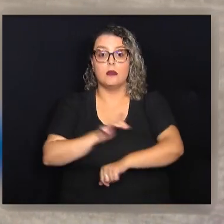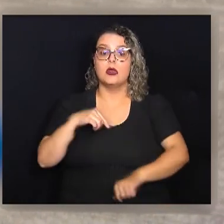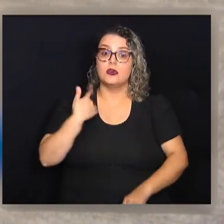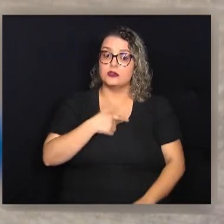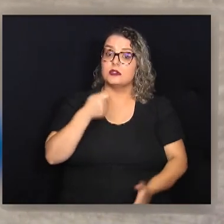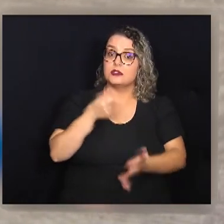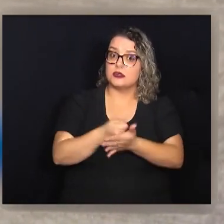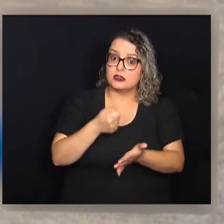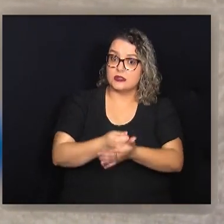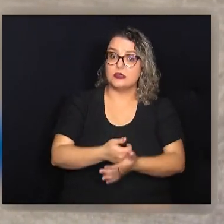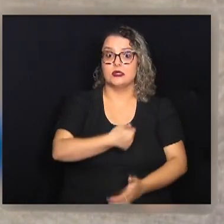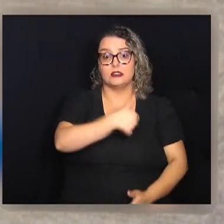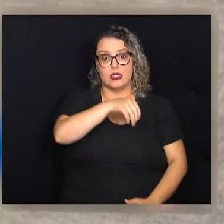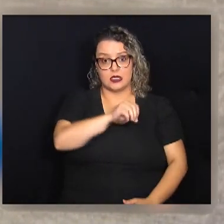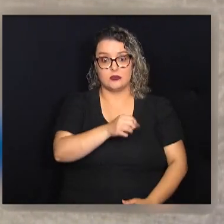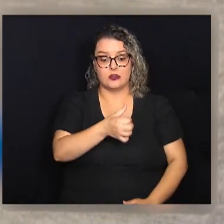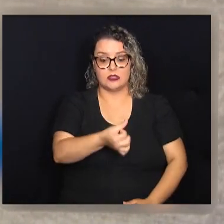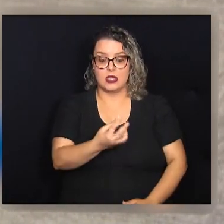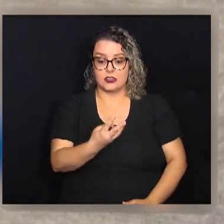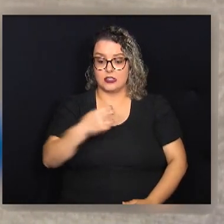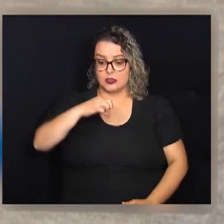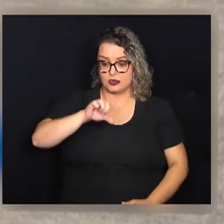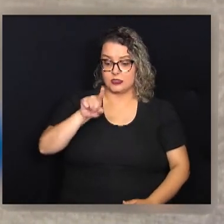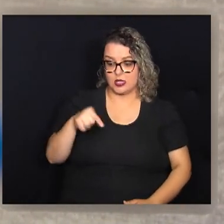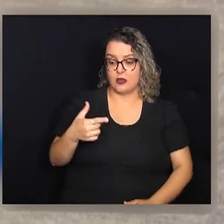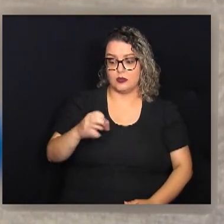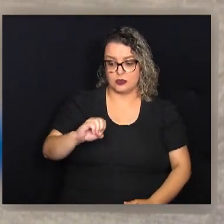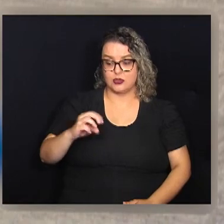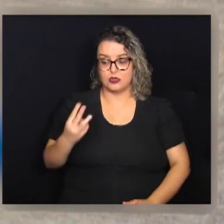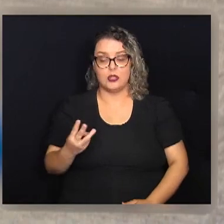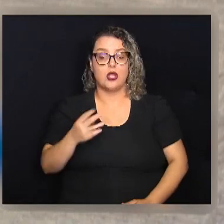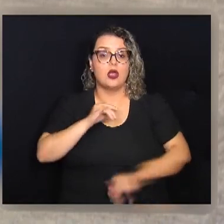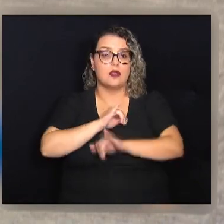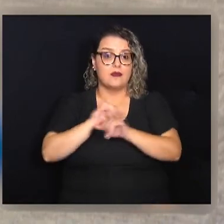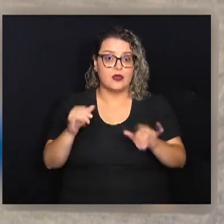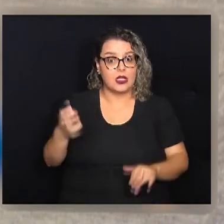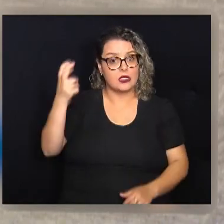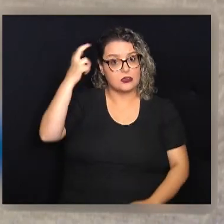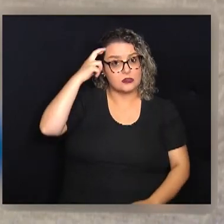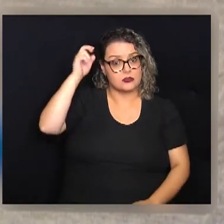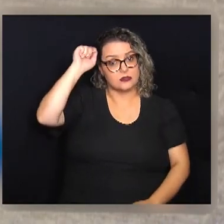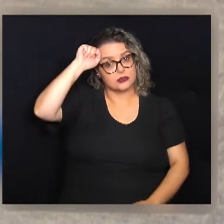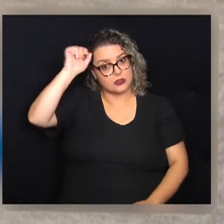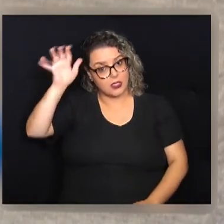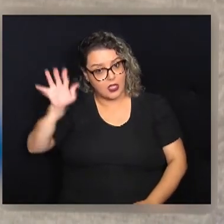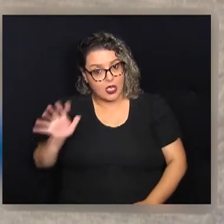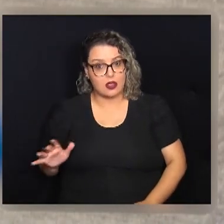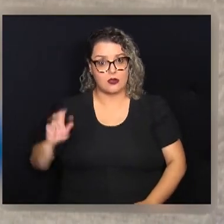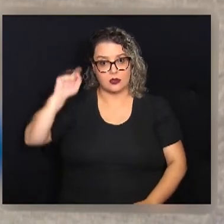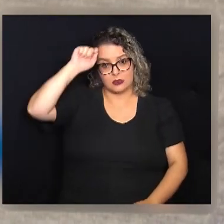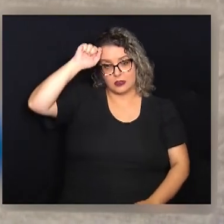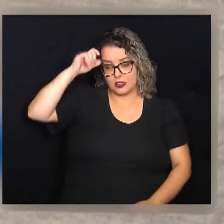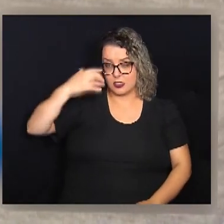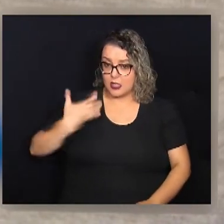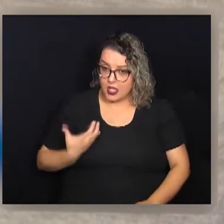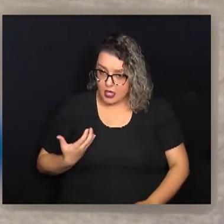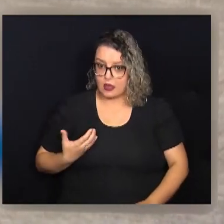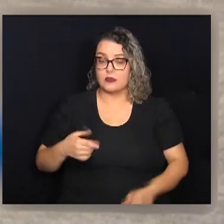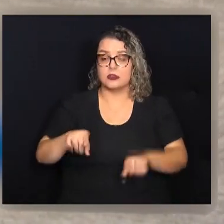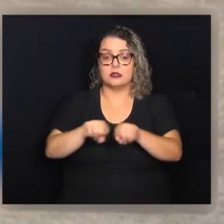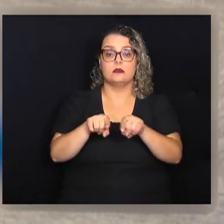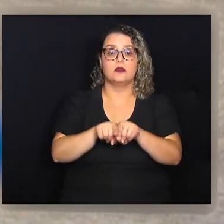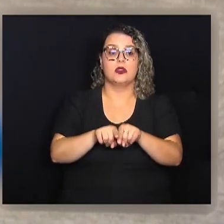Lei 10.639, que é a lei que fala da cultura do povo africano e afro-brasileiro, ela